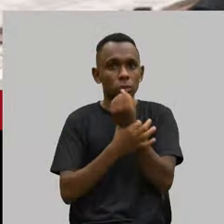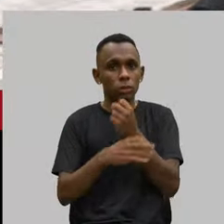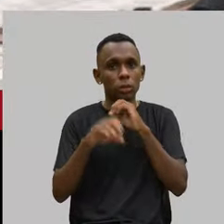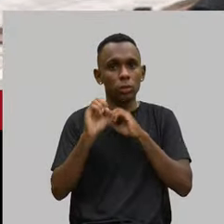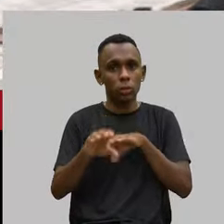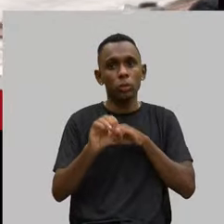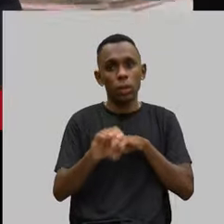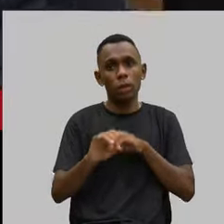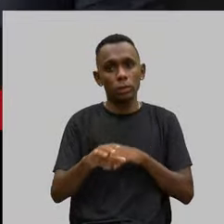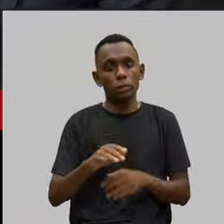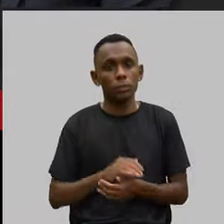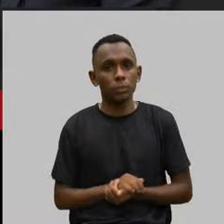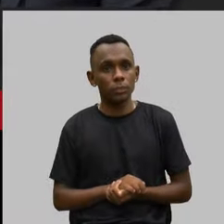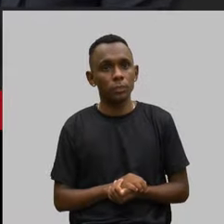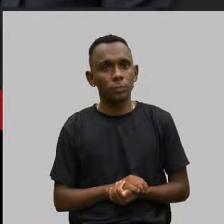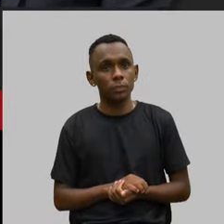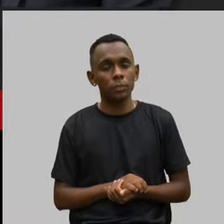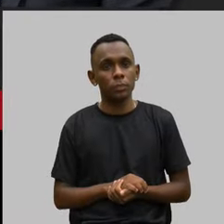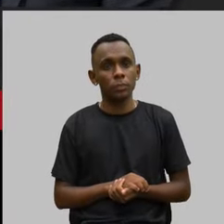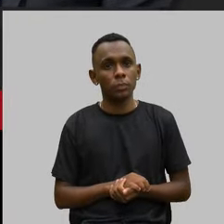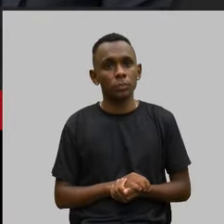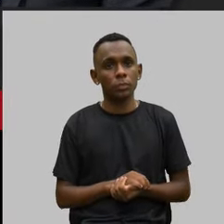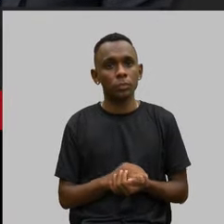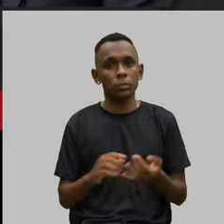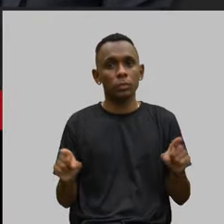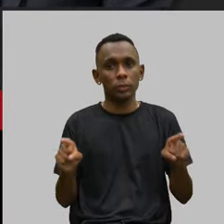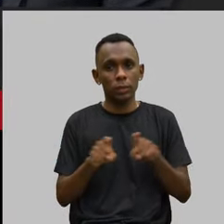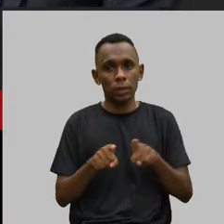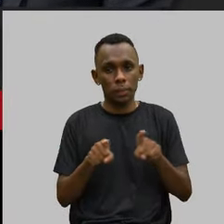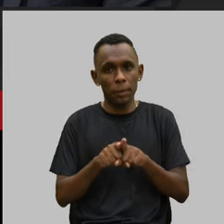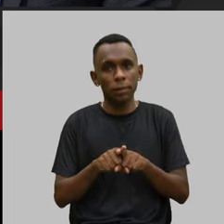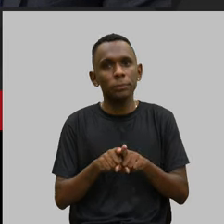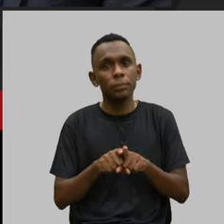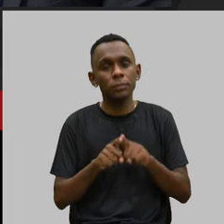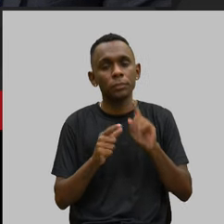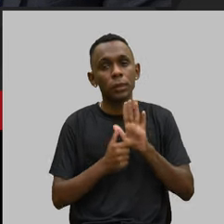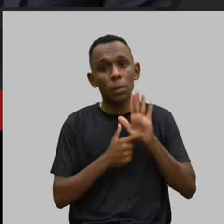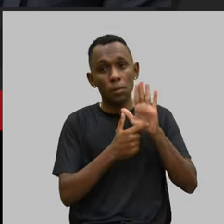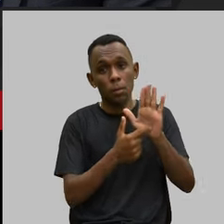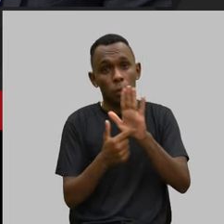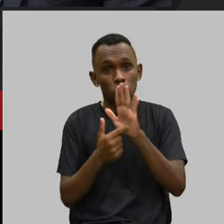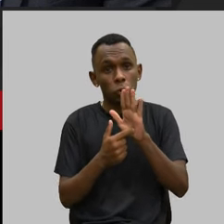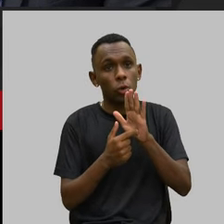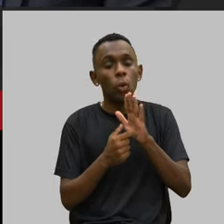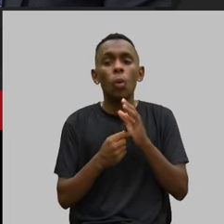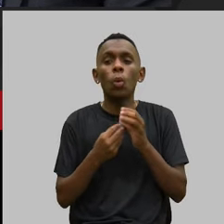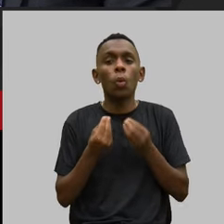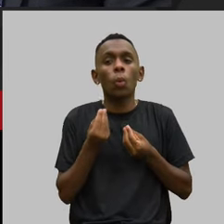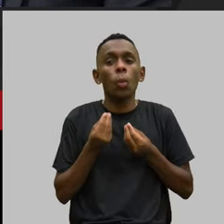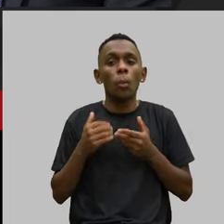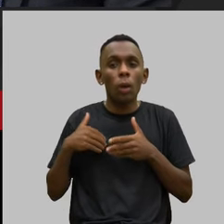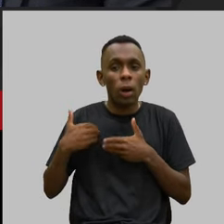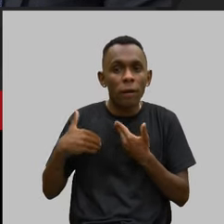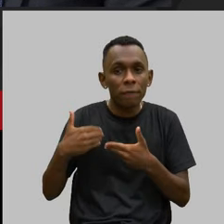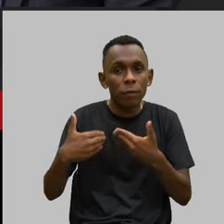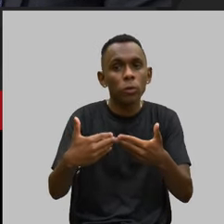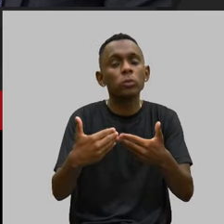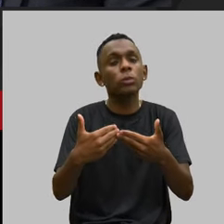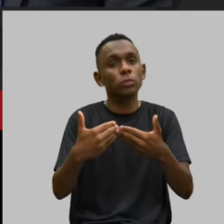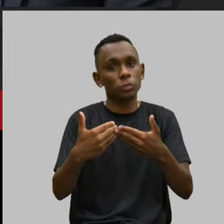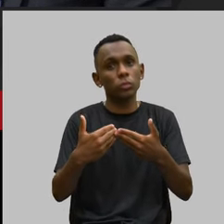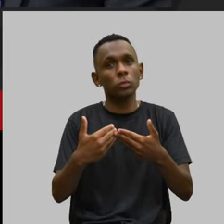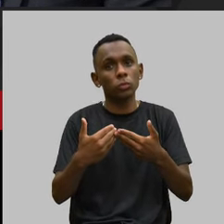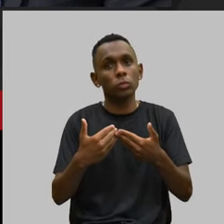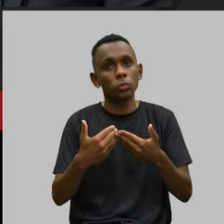educação e ali eu eu mostro e a evolução das